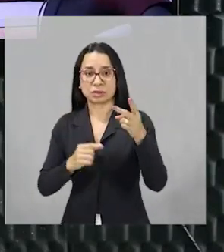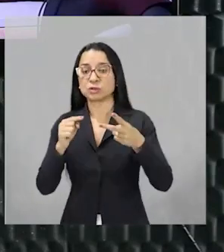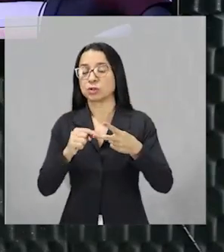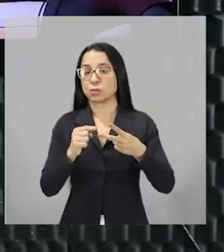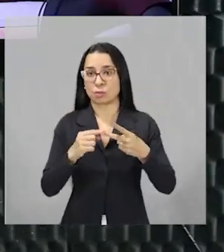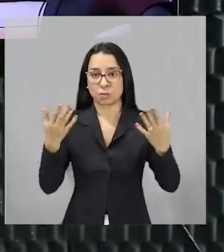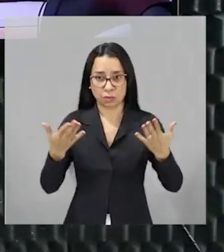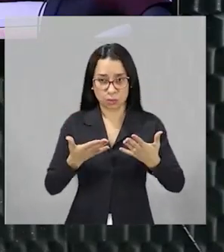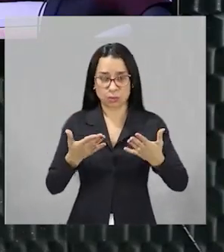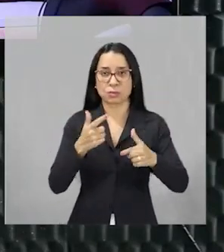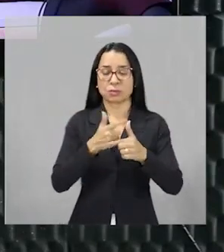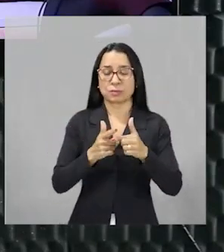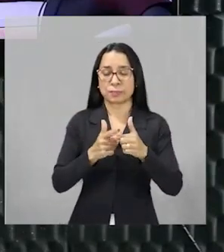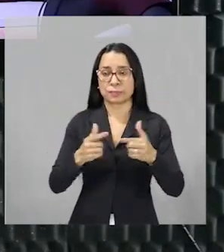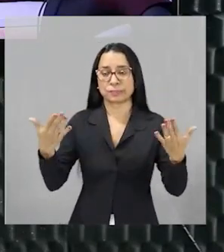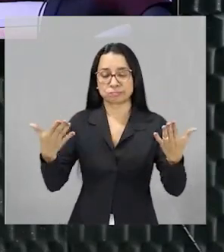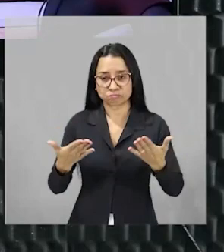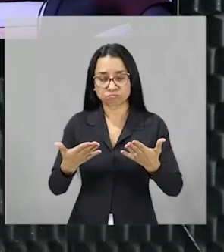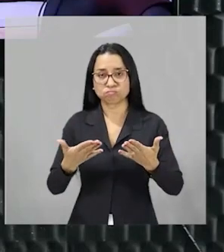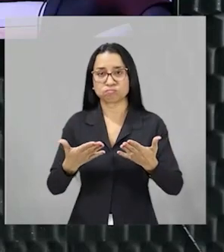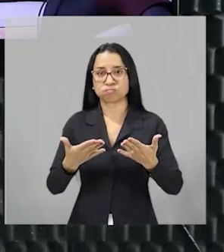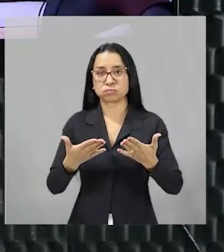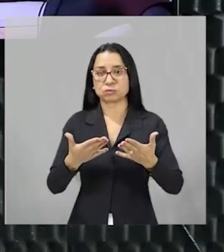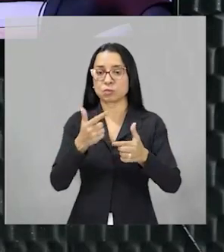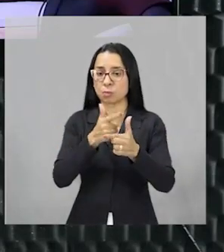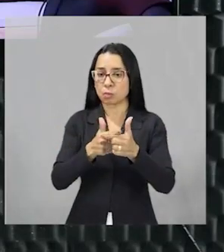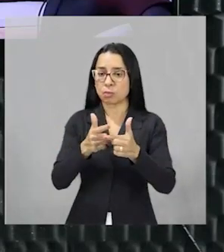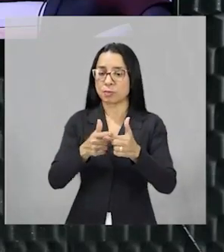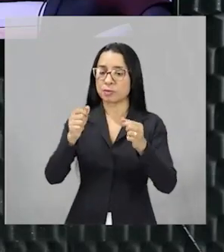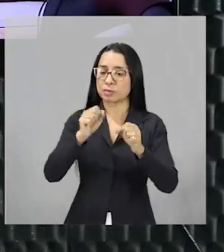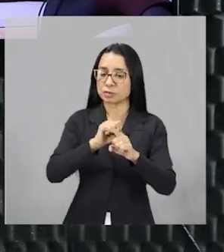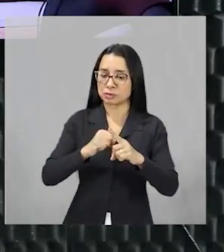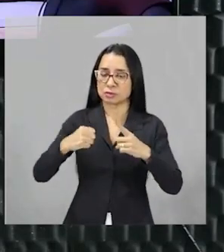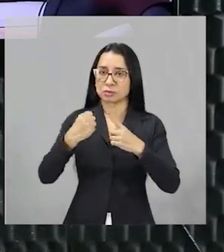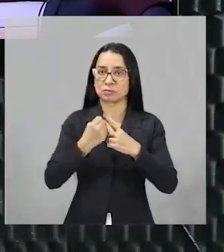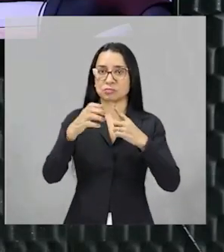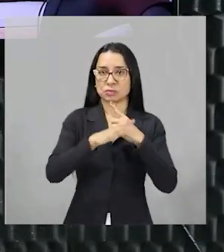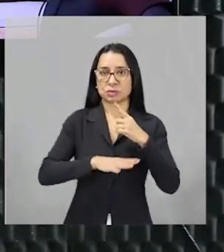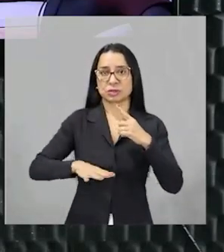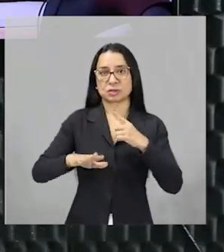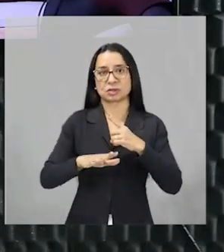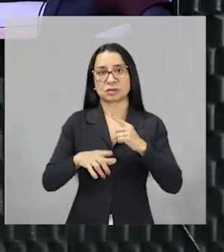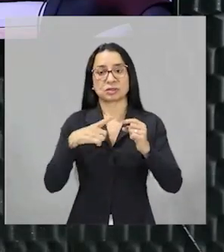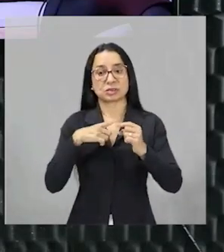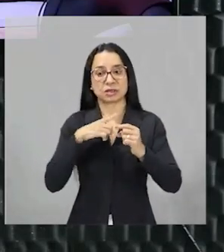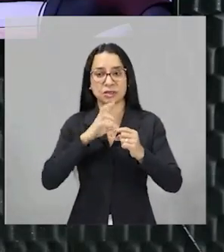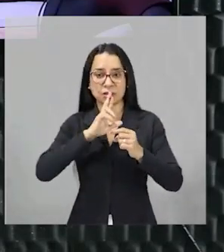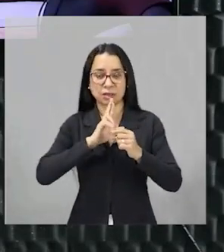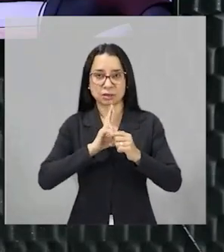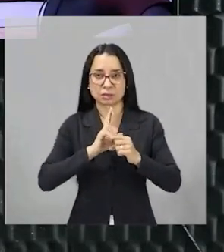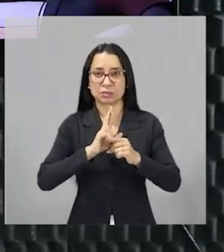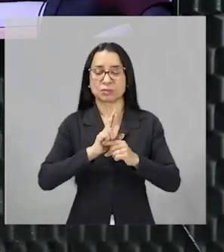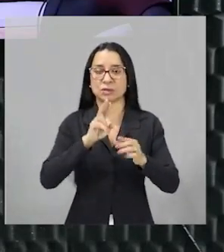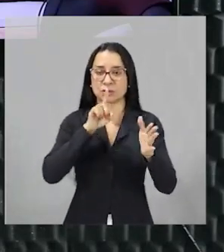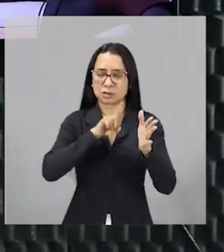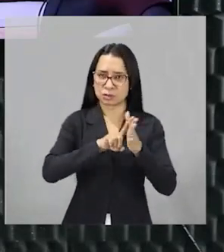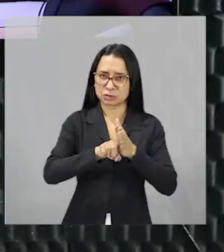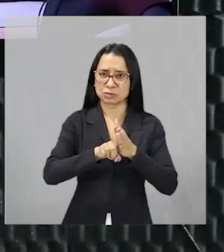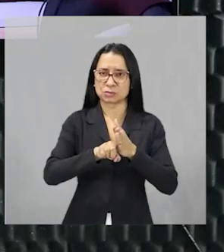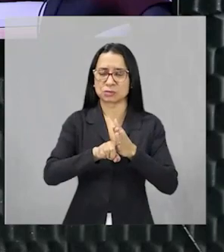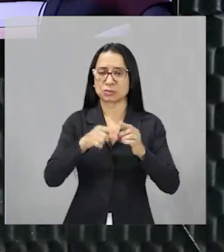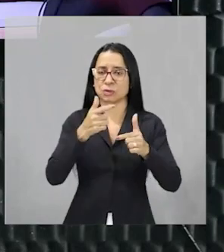cunho social, tá certo? Então hoje nós vamos ter aí uma aula voltada de resolução de questões para os problemas